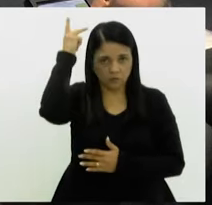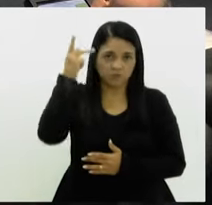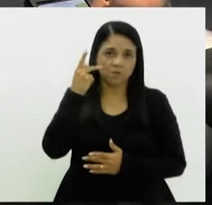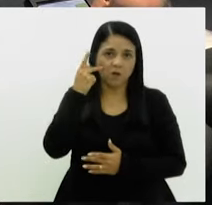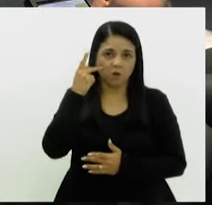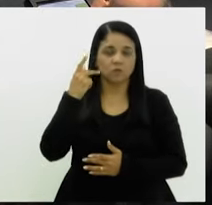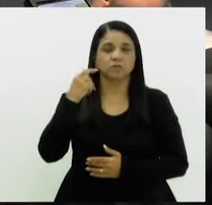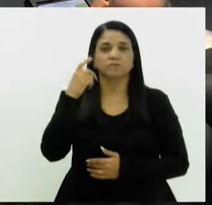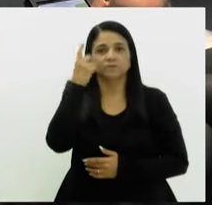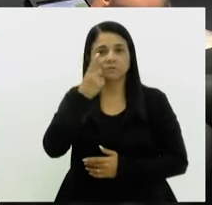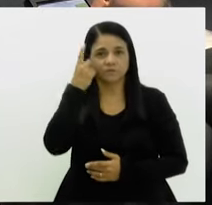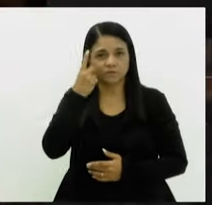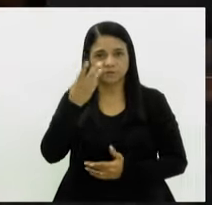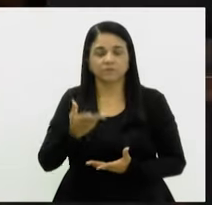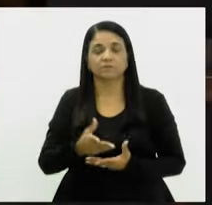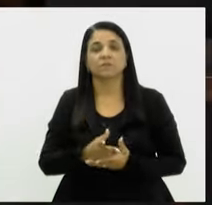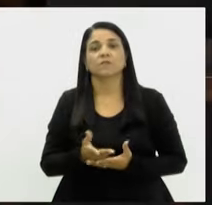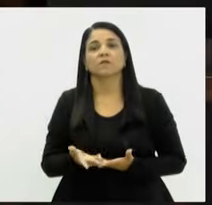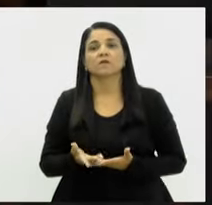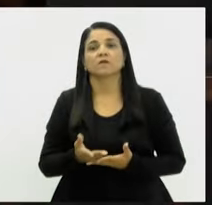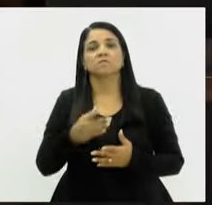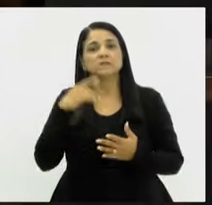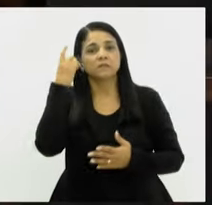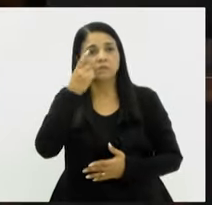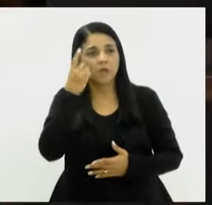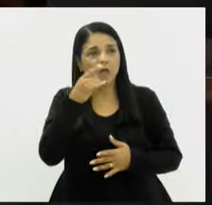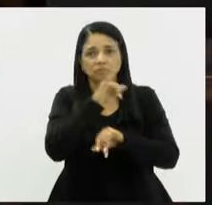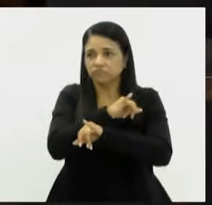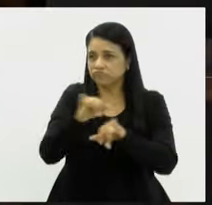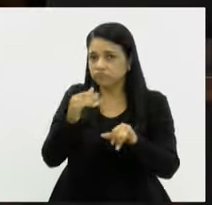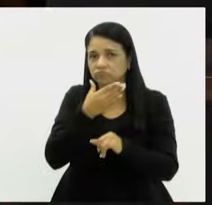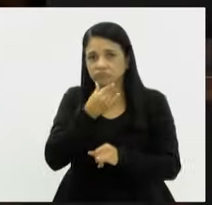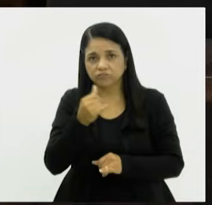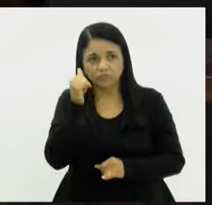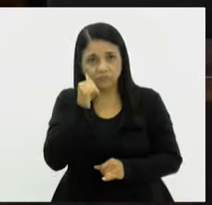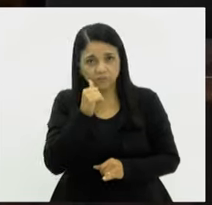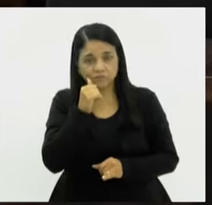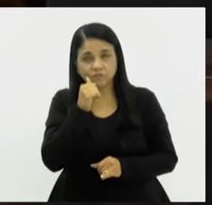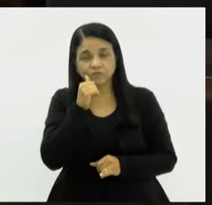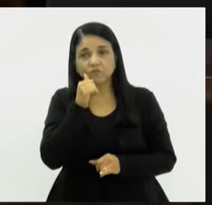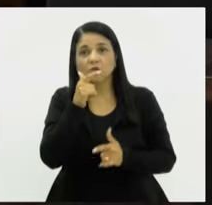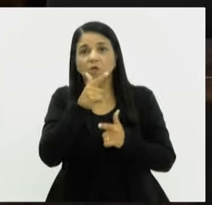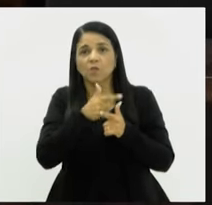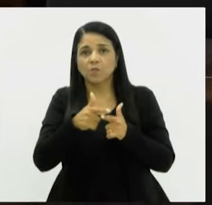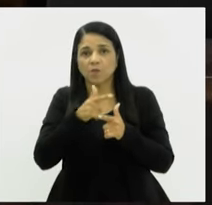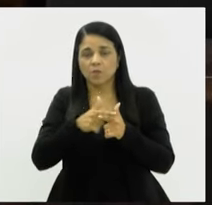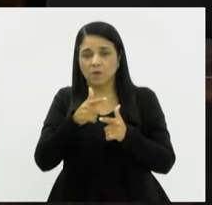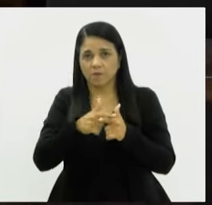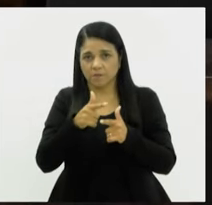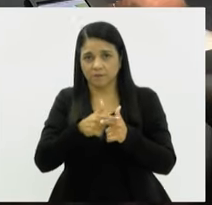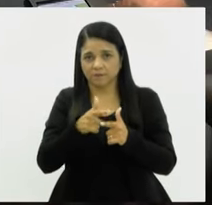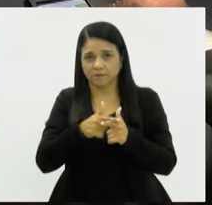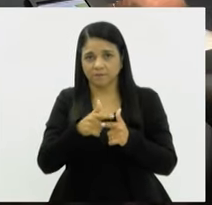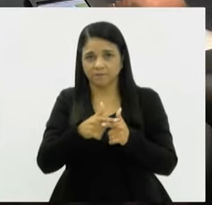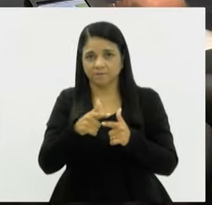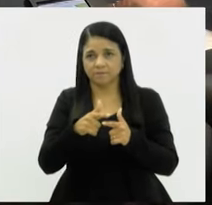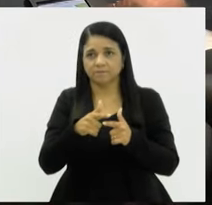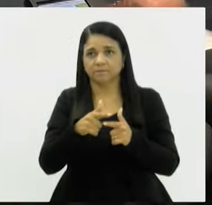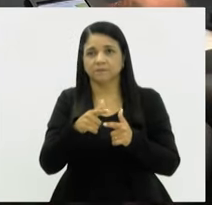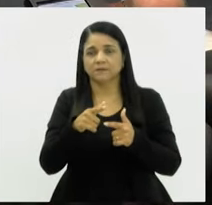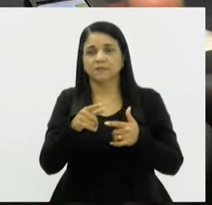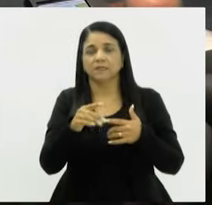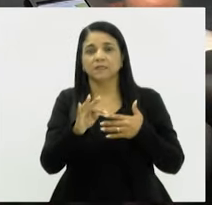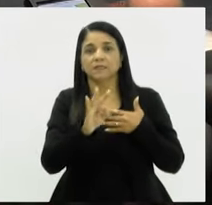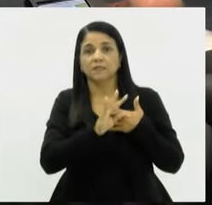Bom, aos deputados e deputadas, uma informação. Estamos tendo um problema técnico para o quadro